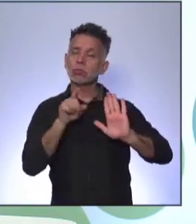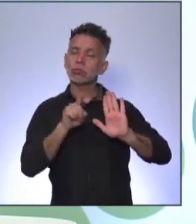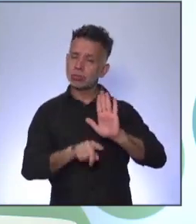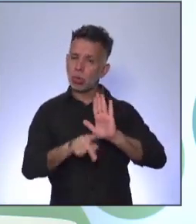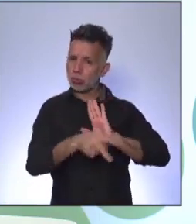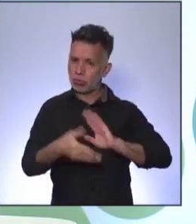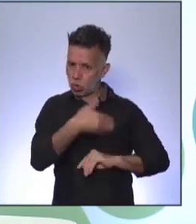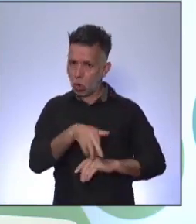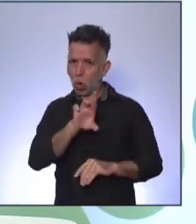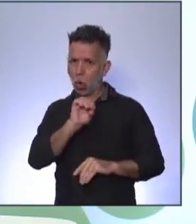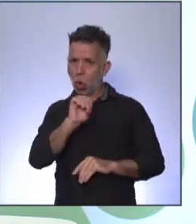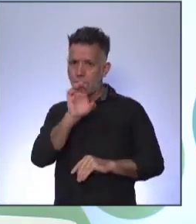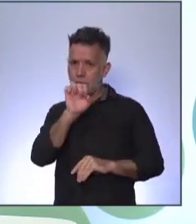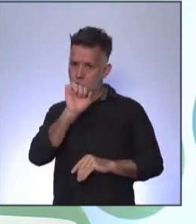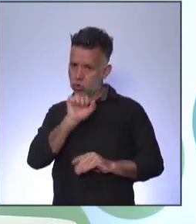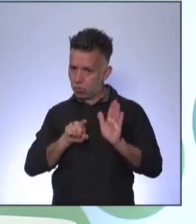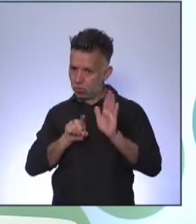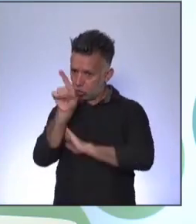lá